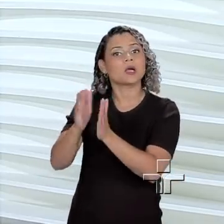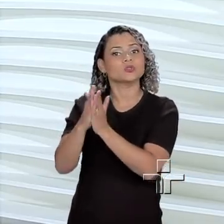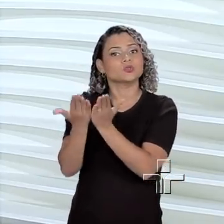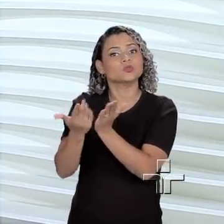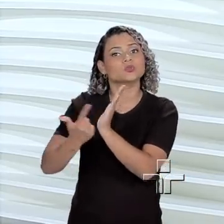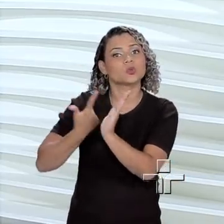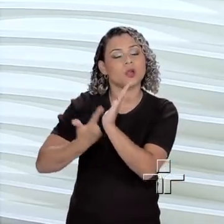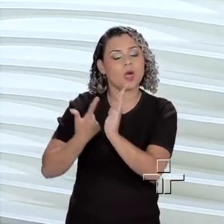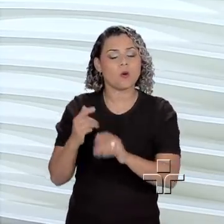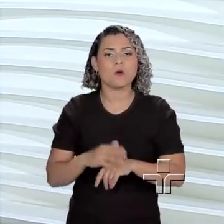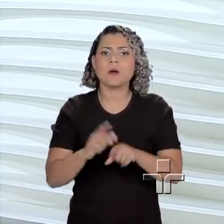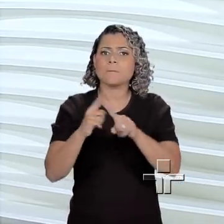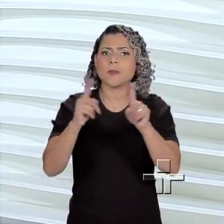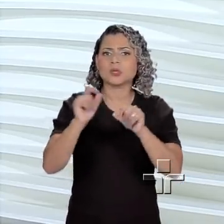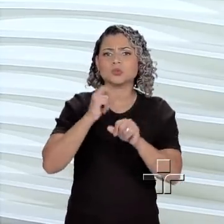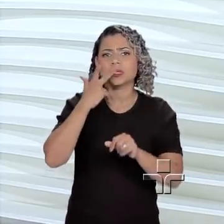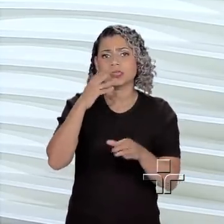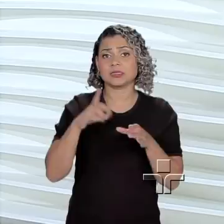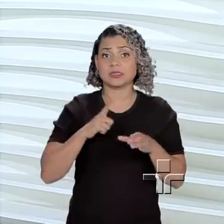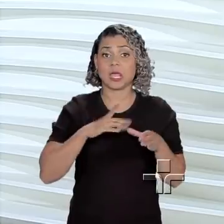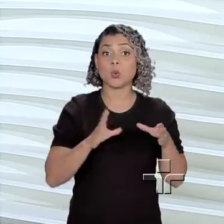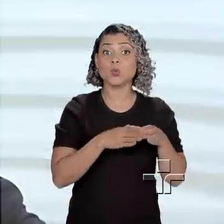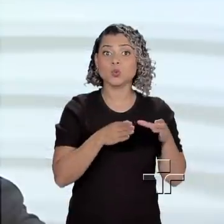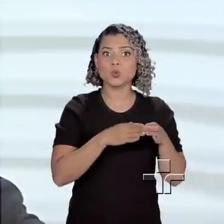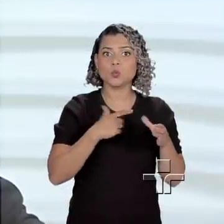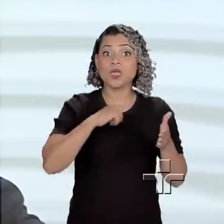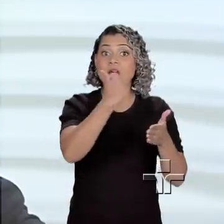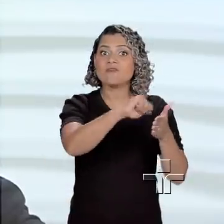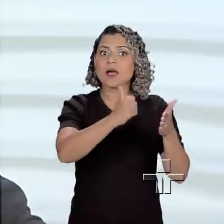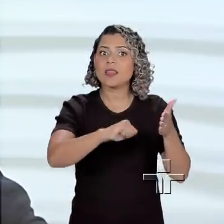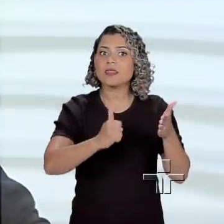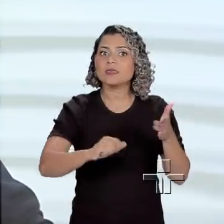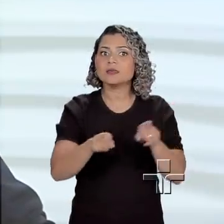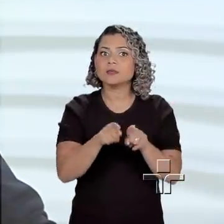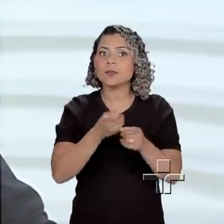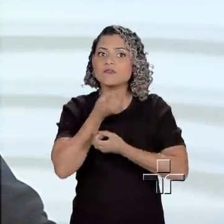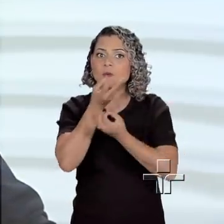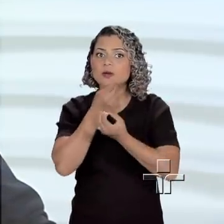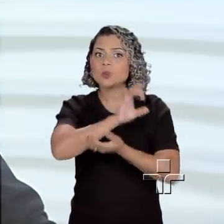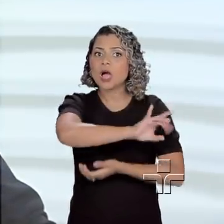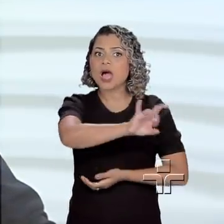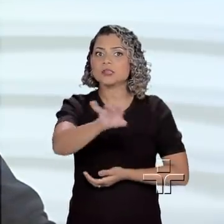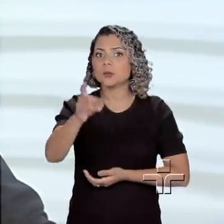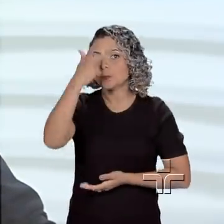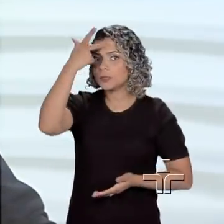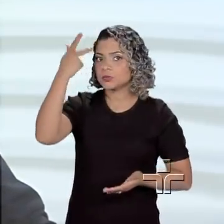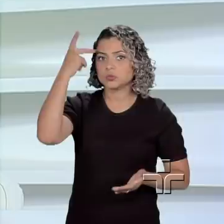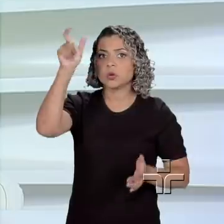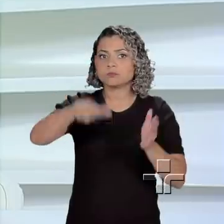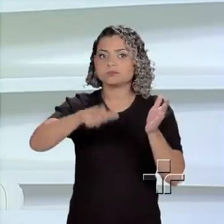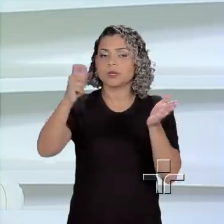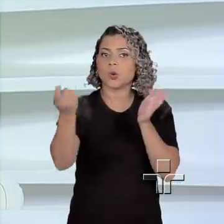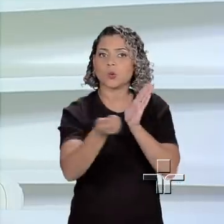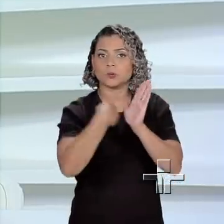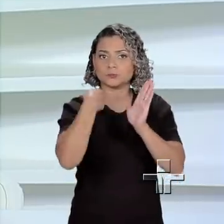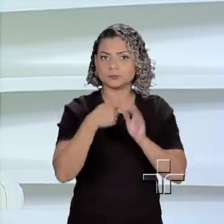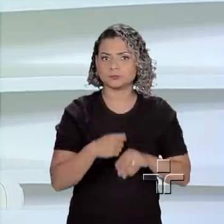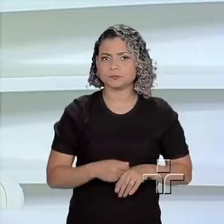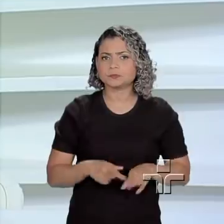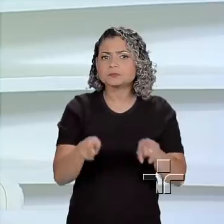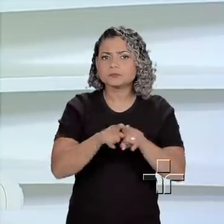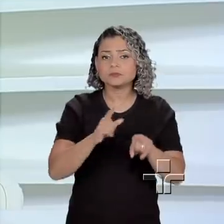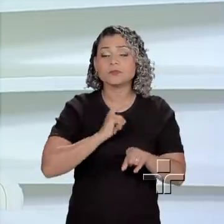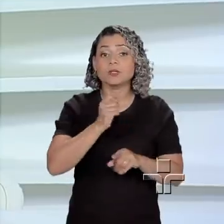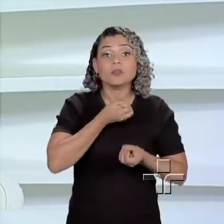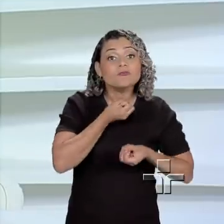conseguir apurar e analisar melhor os dados, né? Porque dado também sem análise não é nada. Então, acho que tem uma evolução de